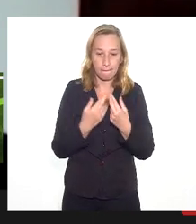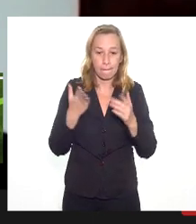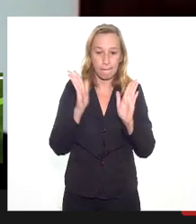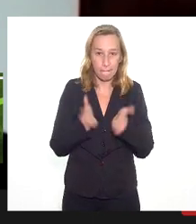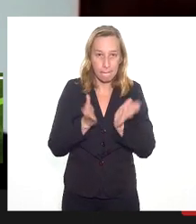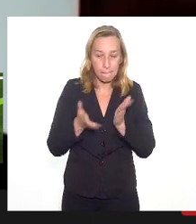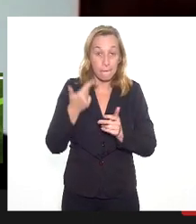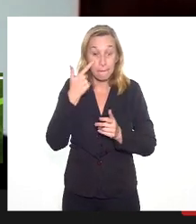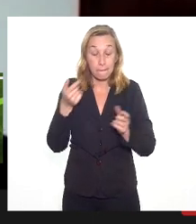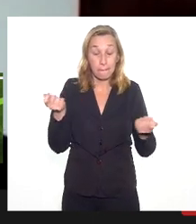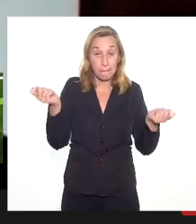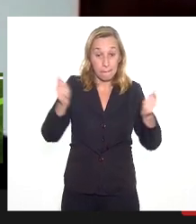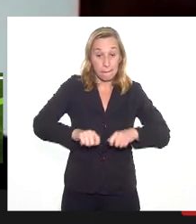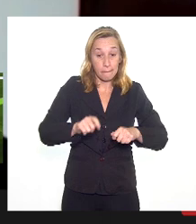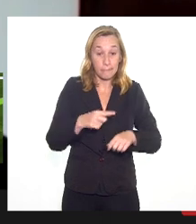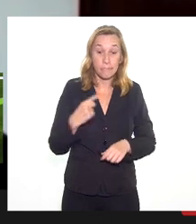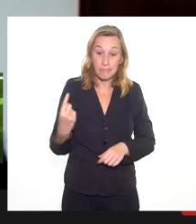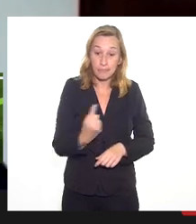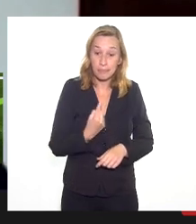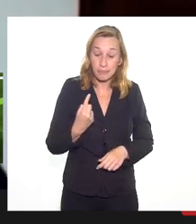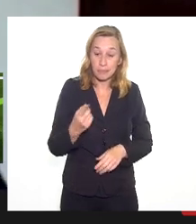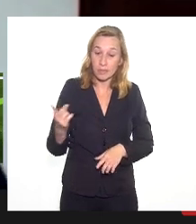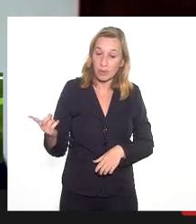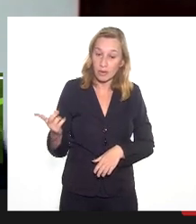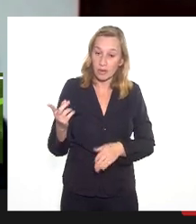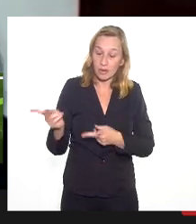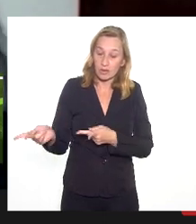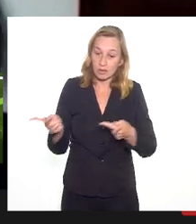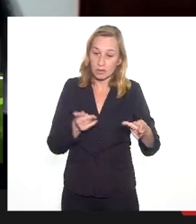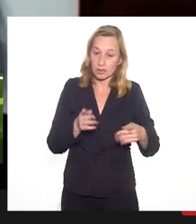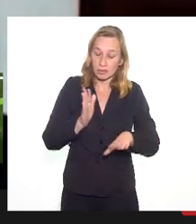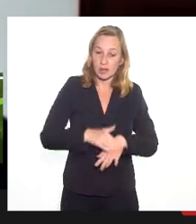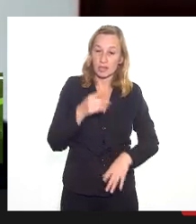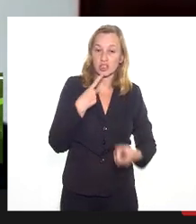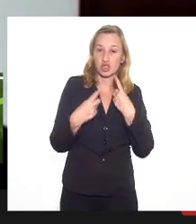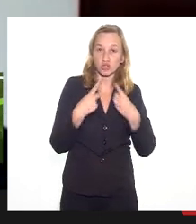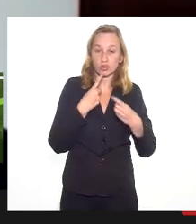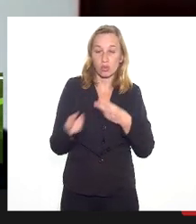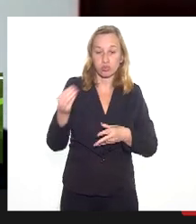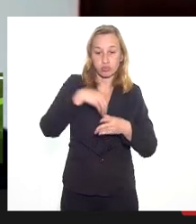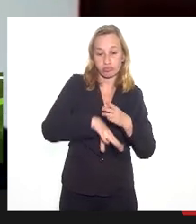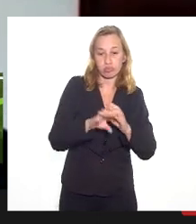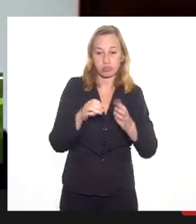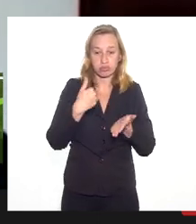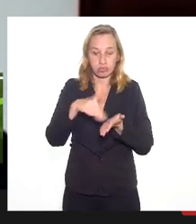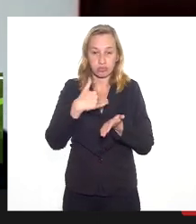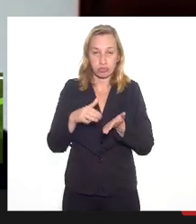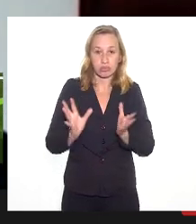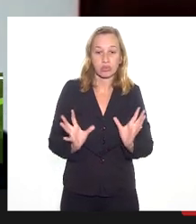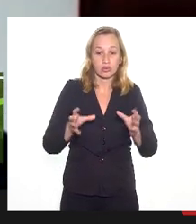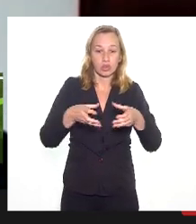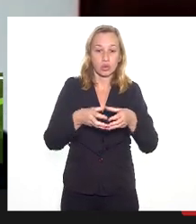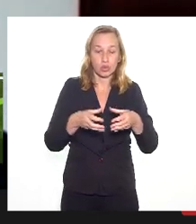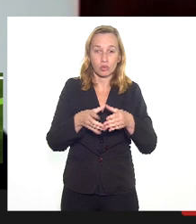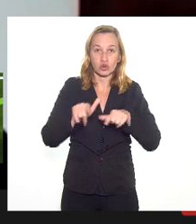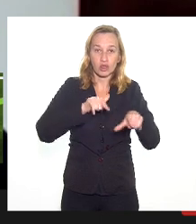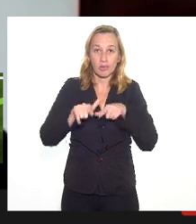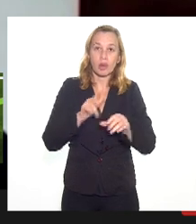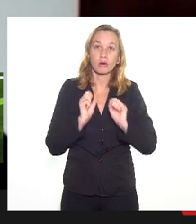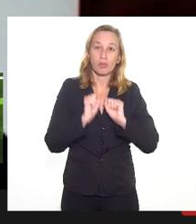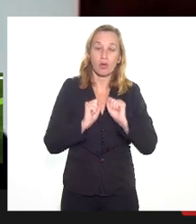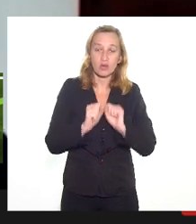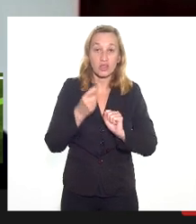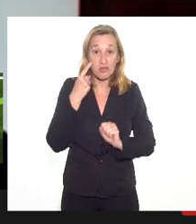viu a possibilidade da gente estar abrindo mais essa discussão dentro da nossa secretaria, formando até mesmo grupos de trabalho onde a gente